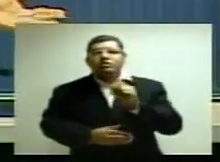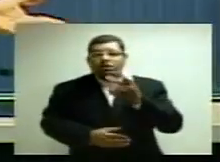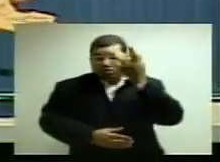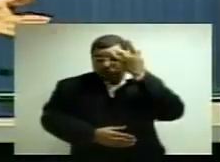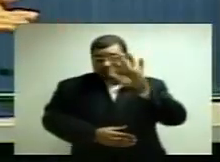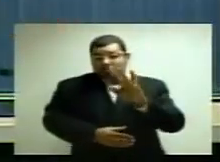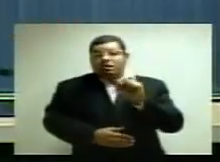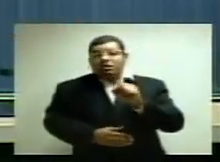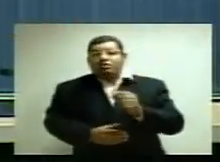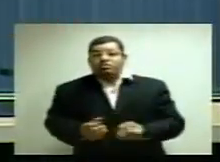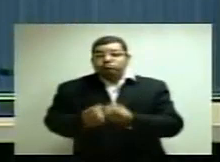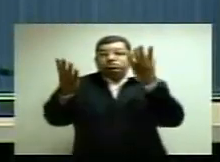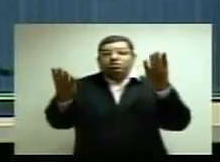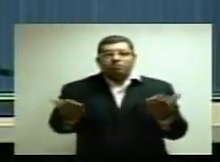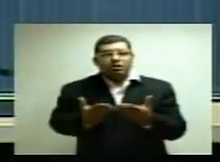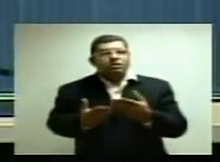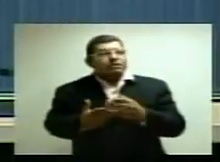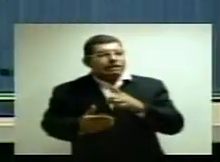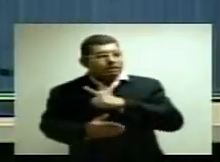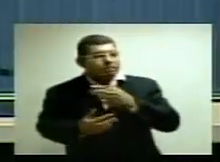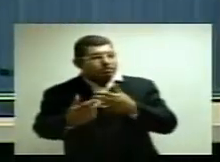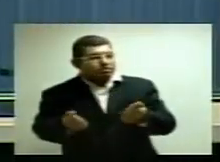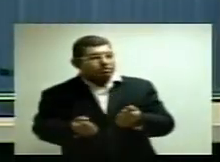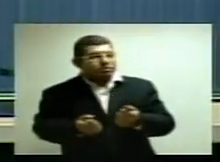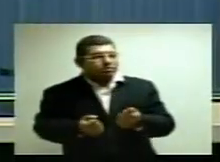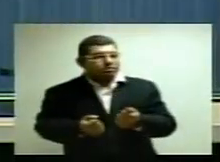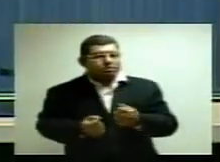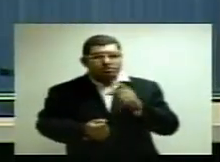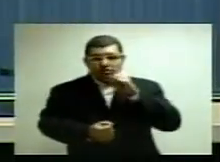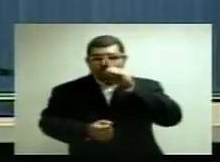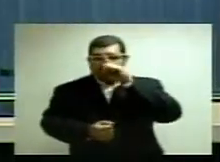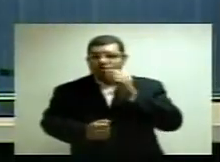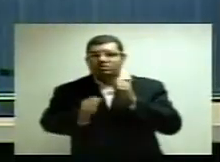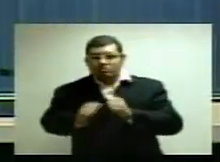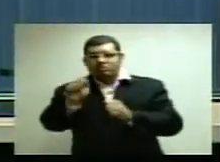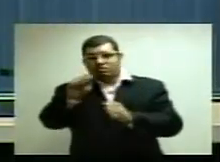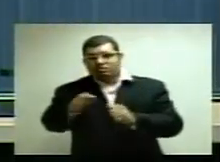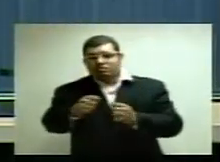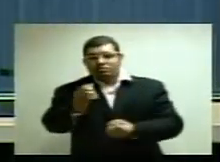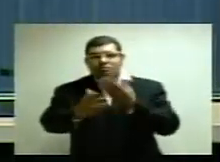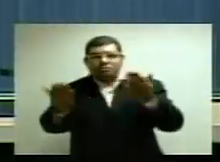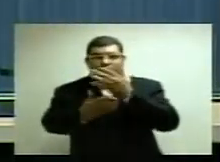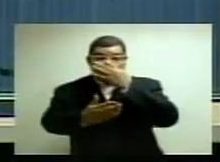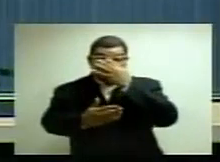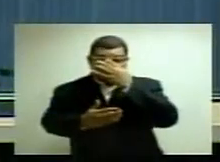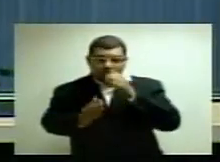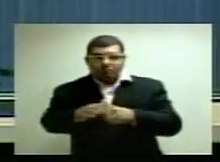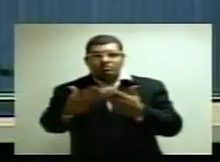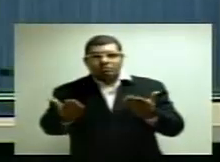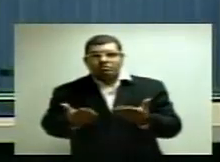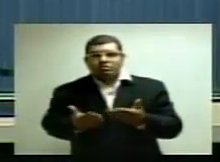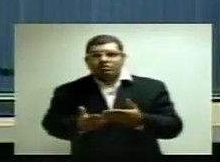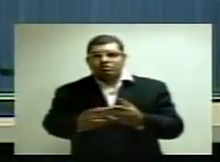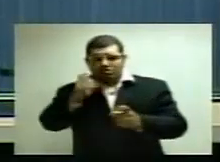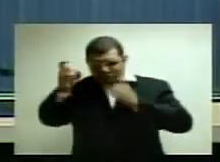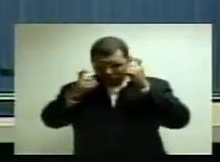vai explodir eu não sei, mas há um sinal perigoso de que poderá explodir agora 1º de maio. E o que